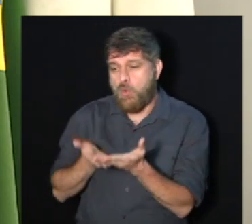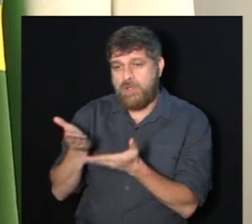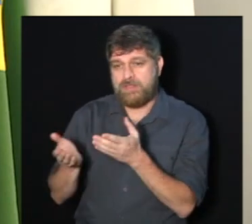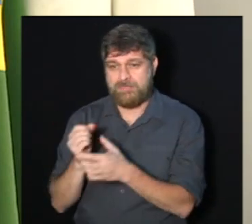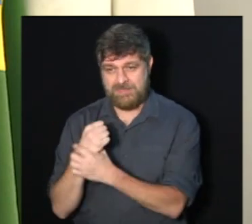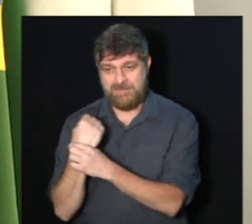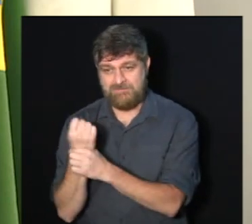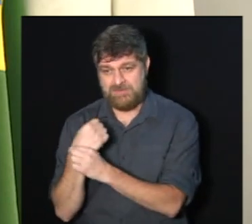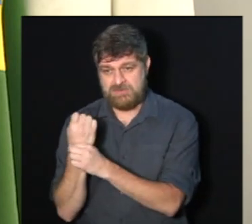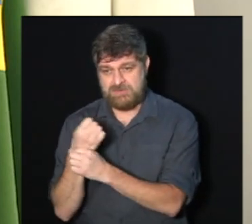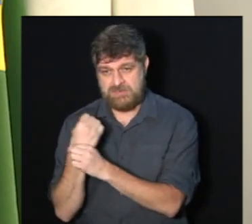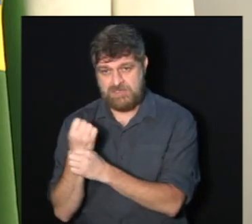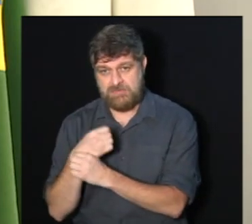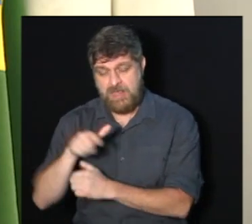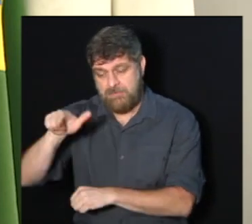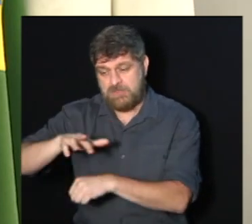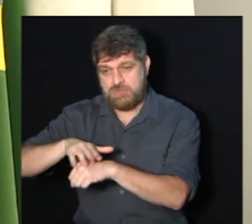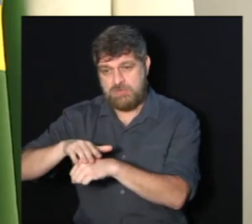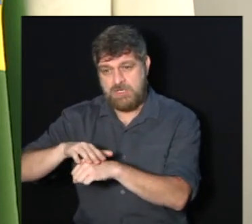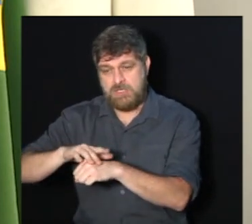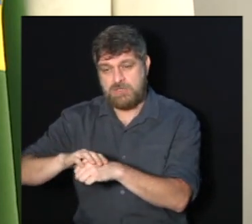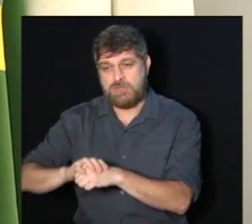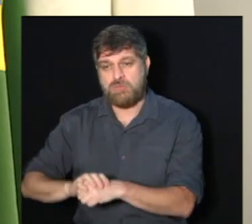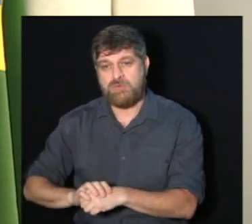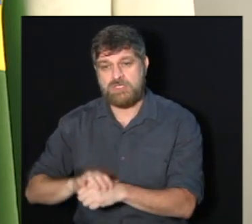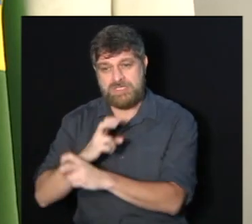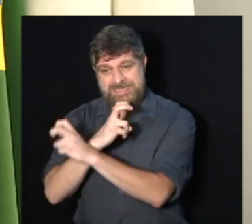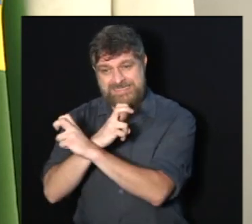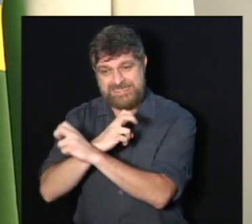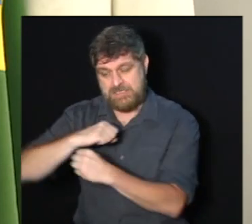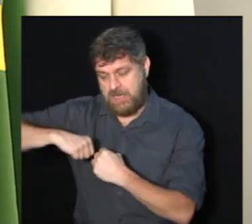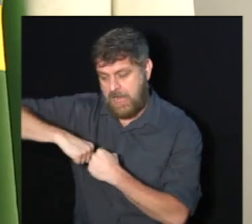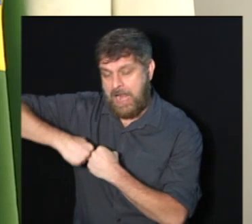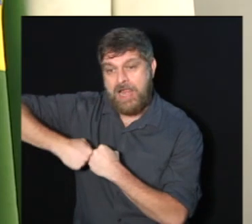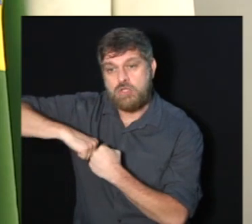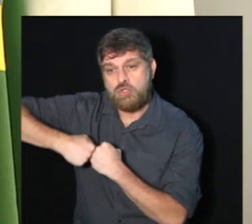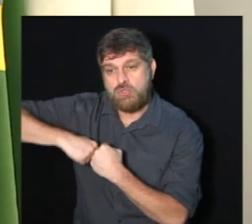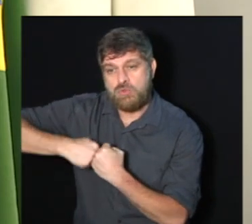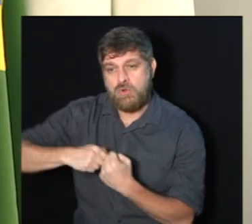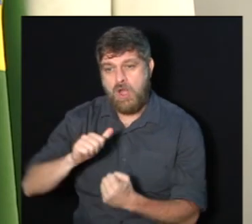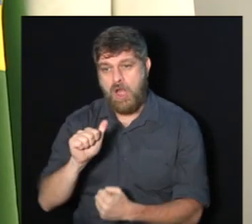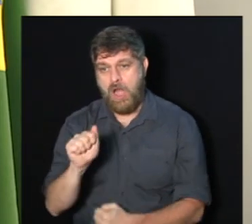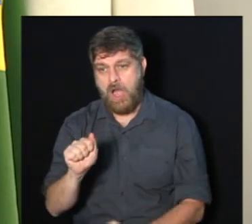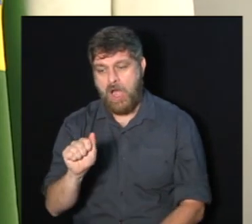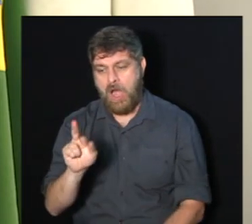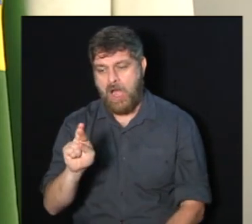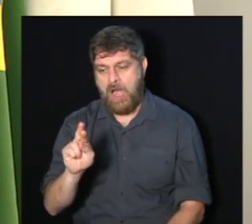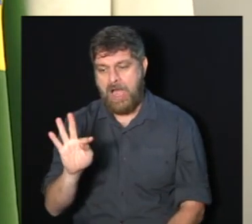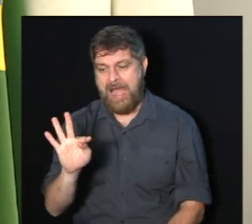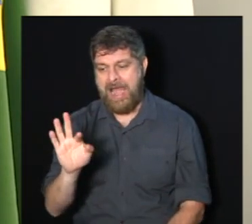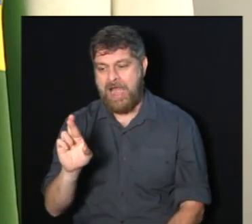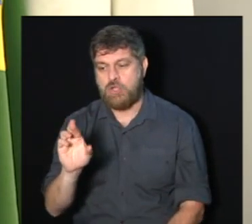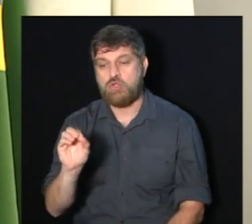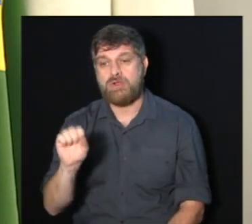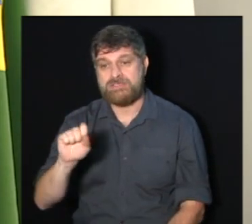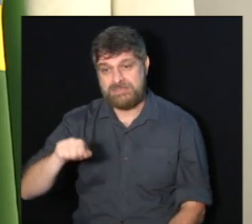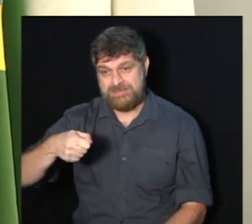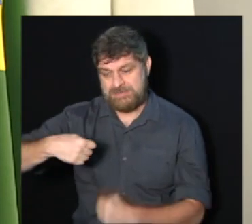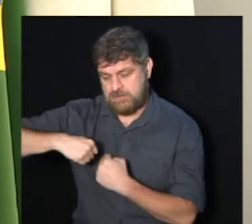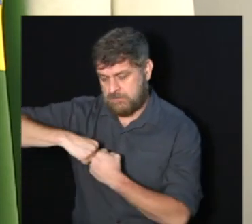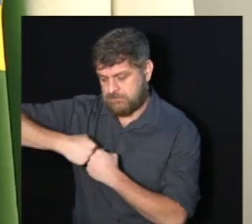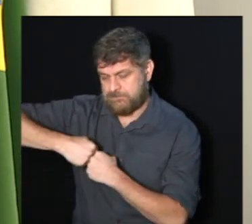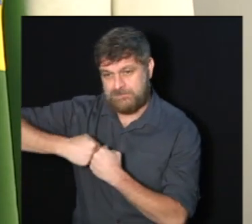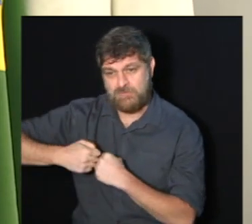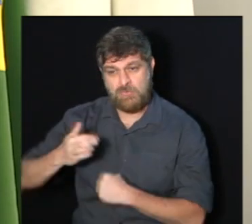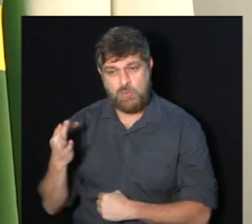fisioterapia para o tratamento de artrose. O vereador Jorge da Farmácia vai presidir esta primeira parte, ele já está aqui na mesa do plenário, então